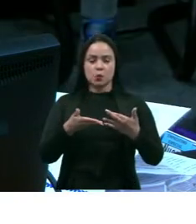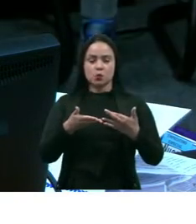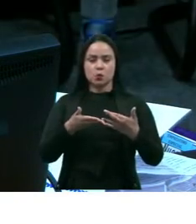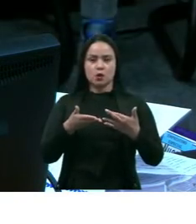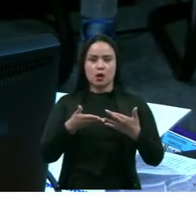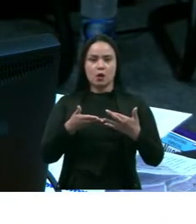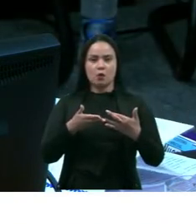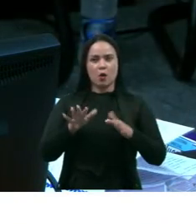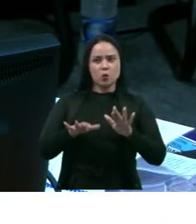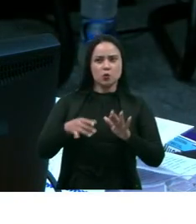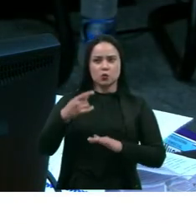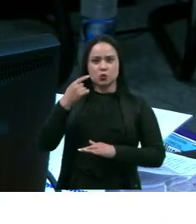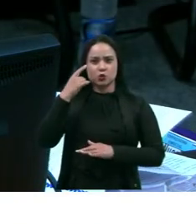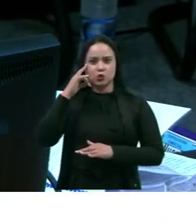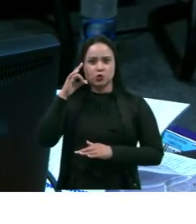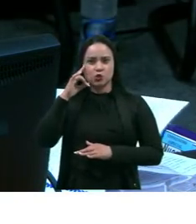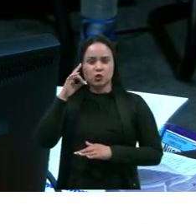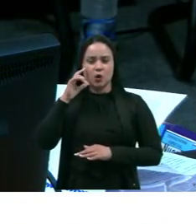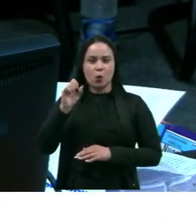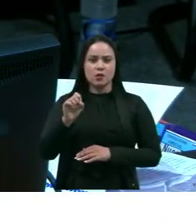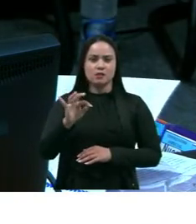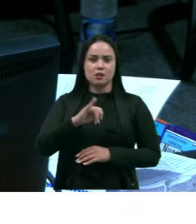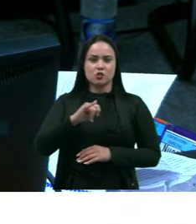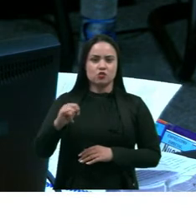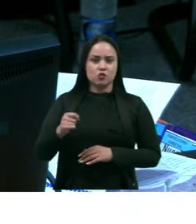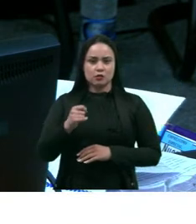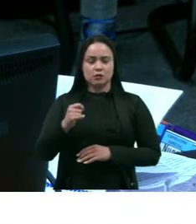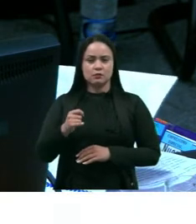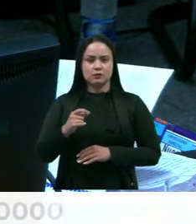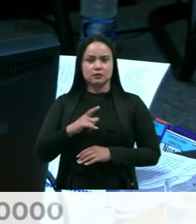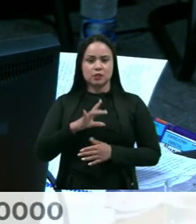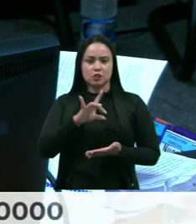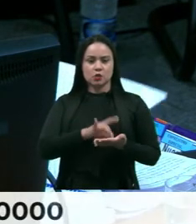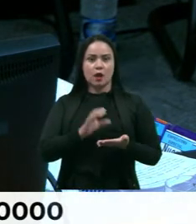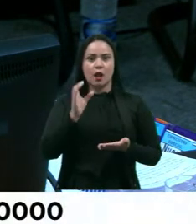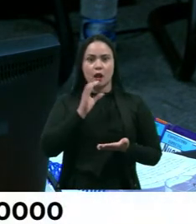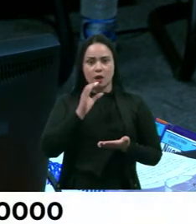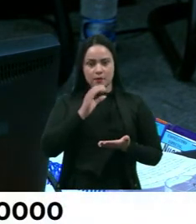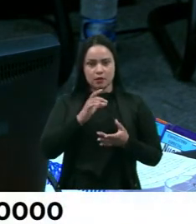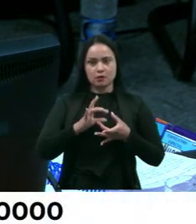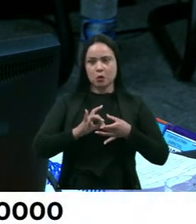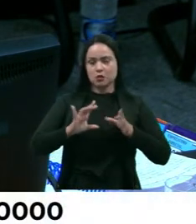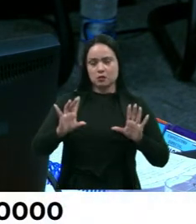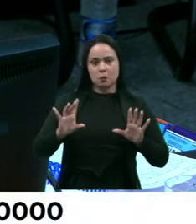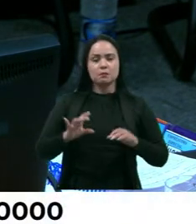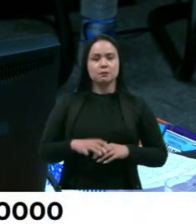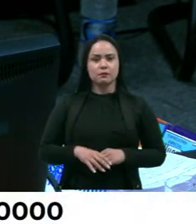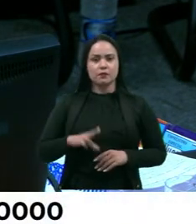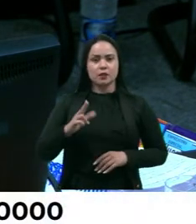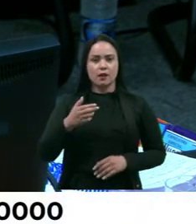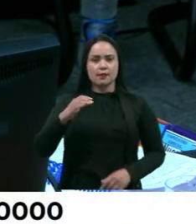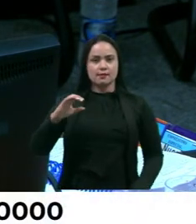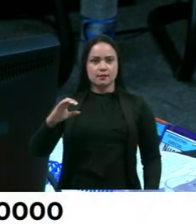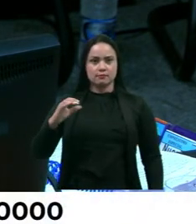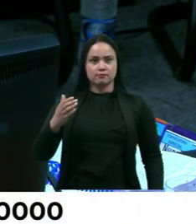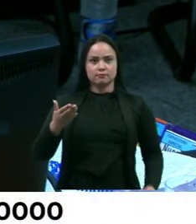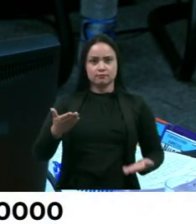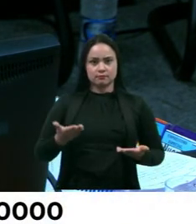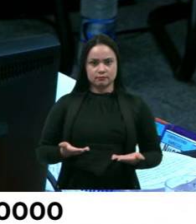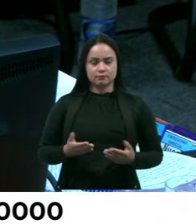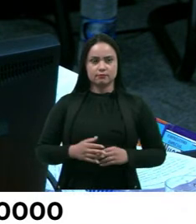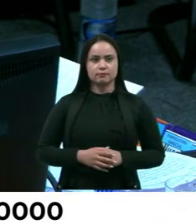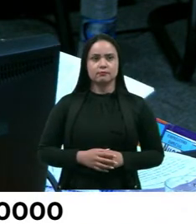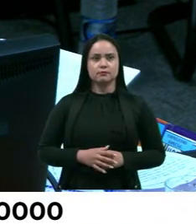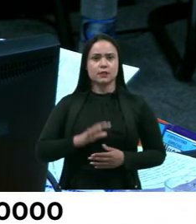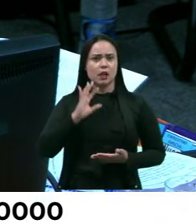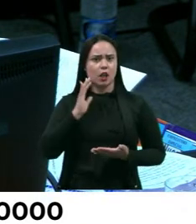alguns dias, já que o Superior Tribunal de Justiça agiu rápido e concedeu o habeas corpus. Então,